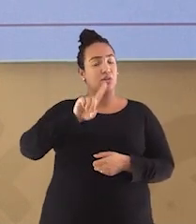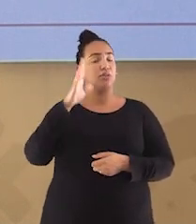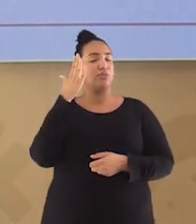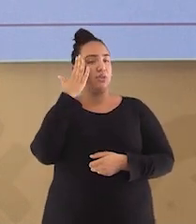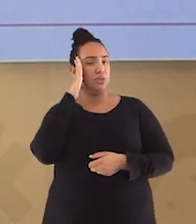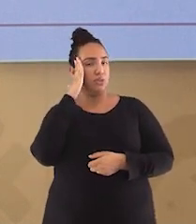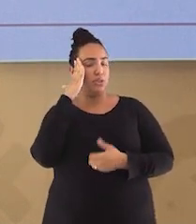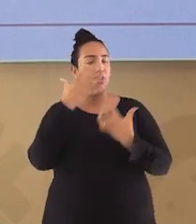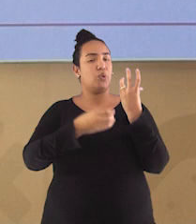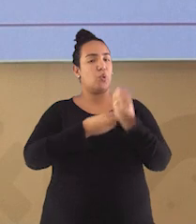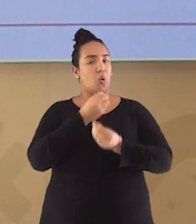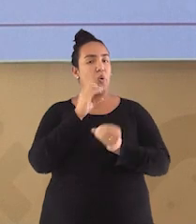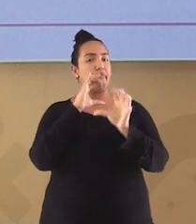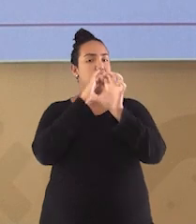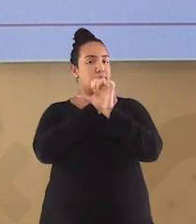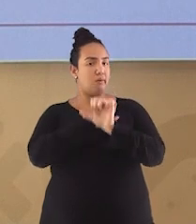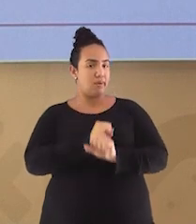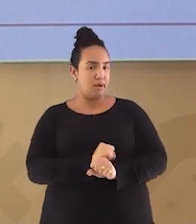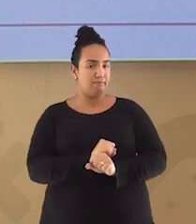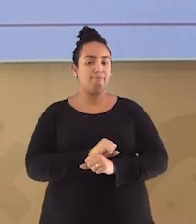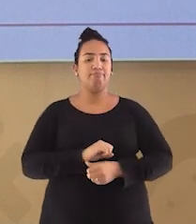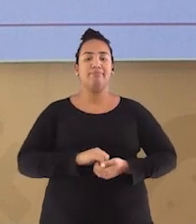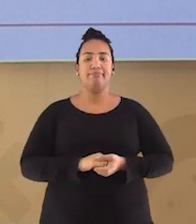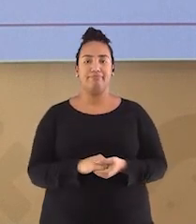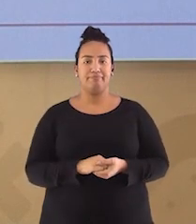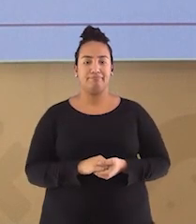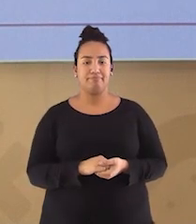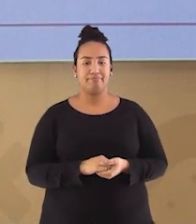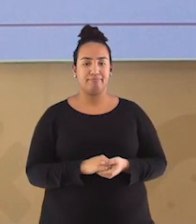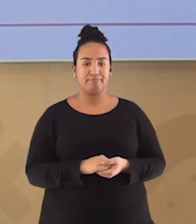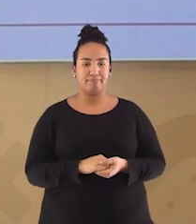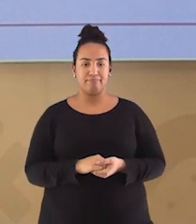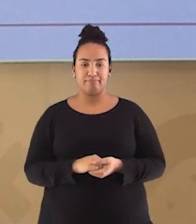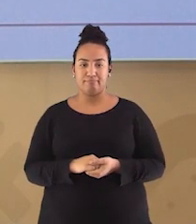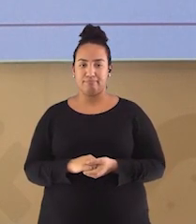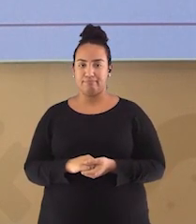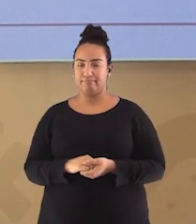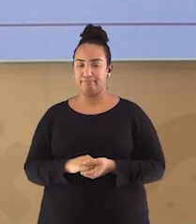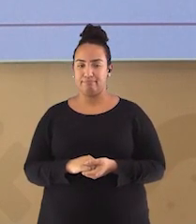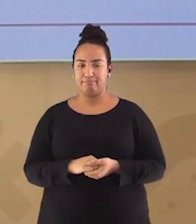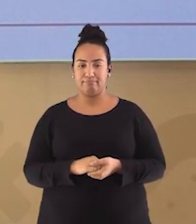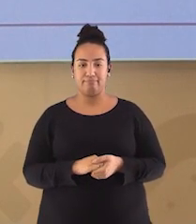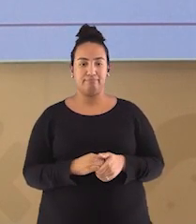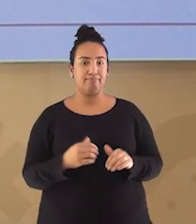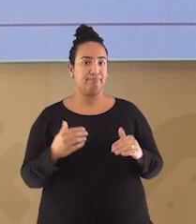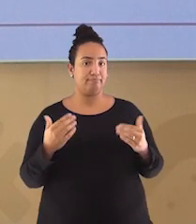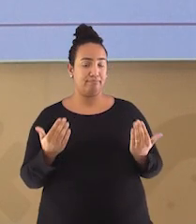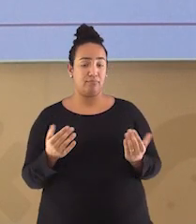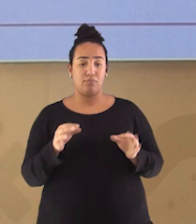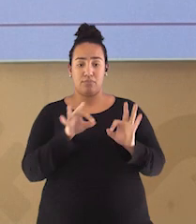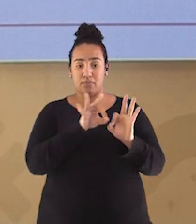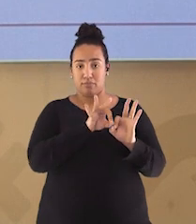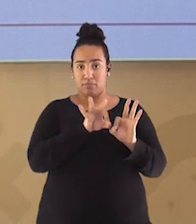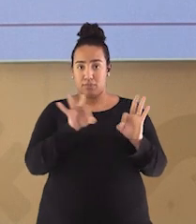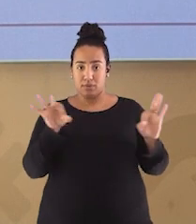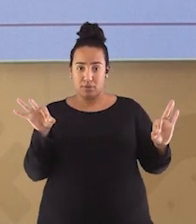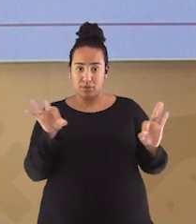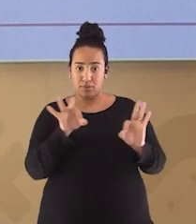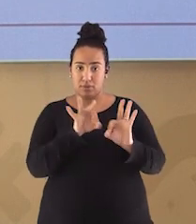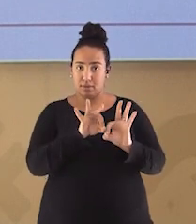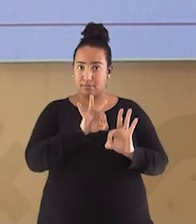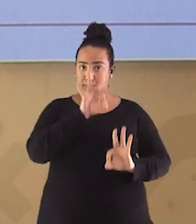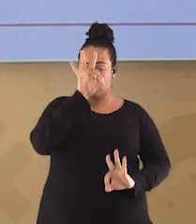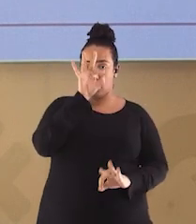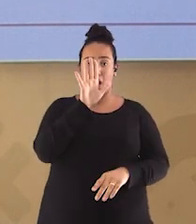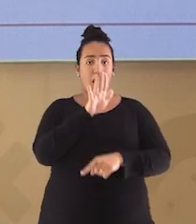calcular o perímetro dela os cálculos de perímetro servem para nos ajudar tanto